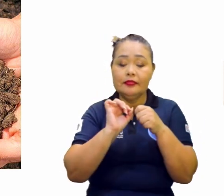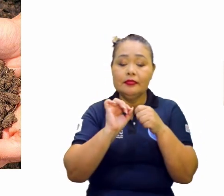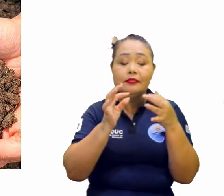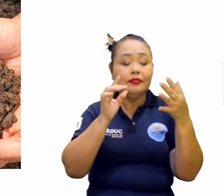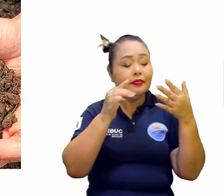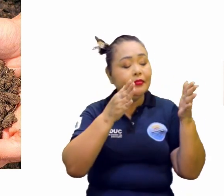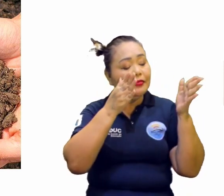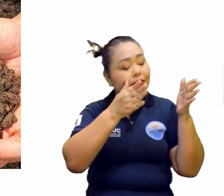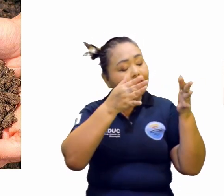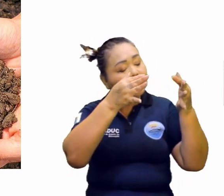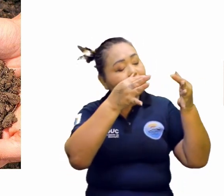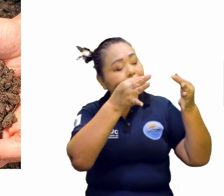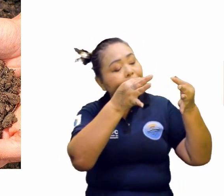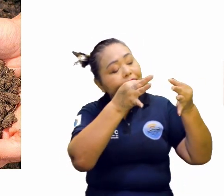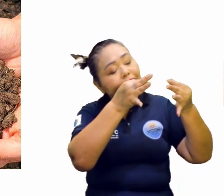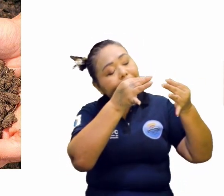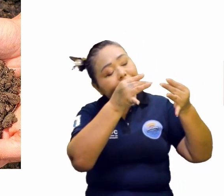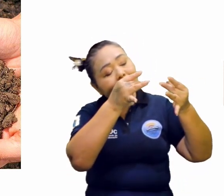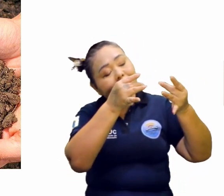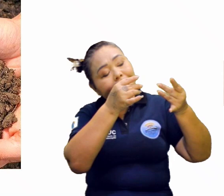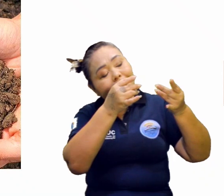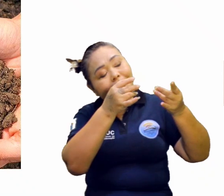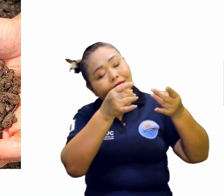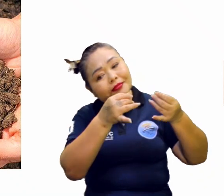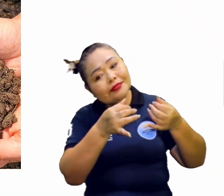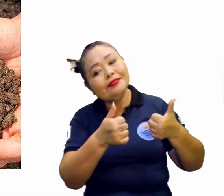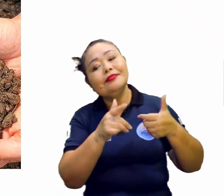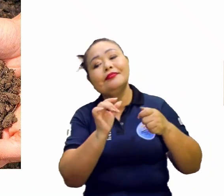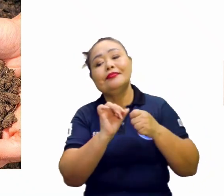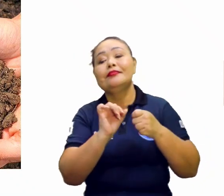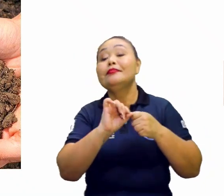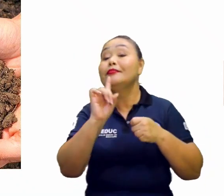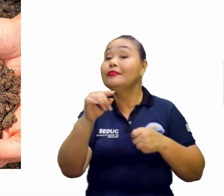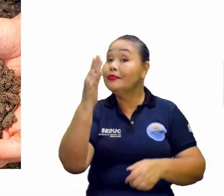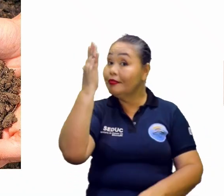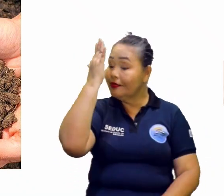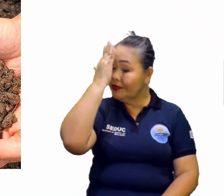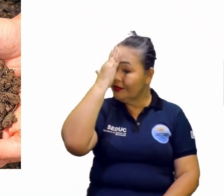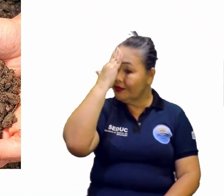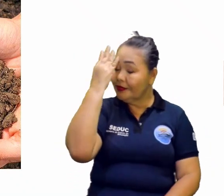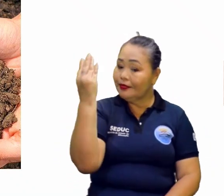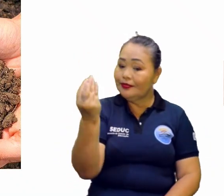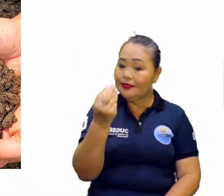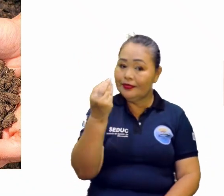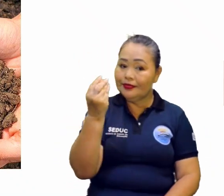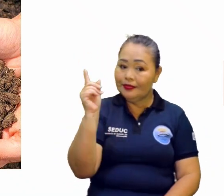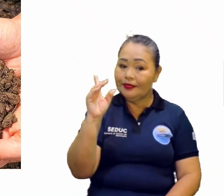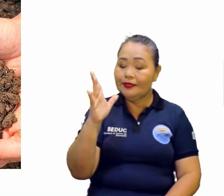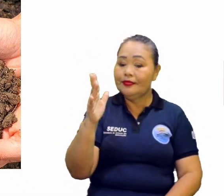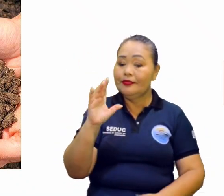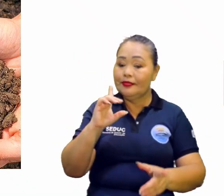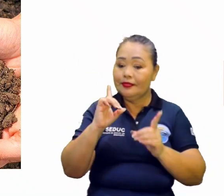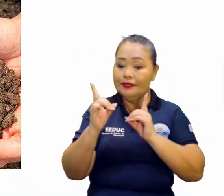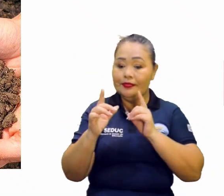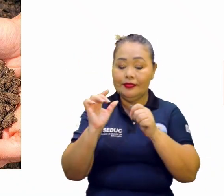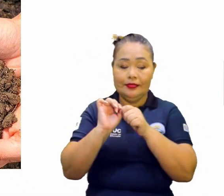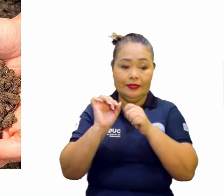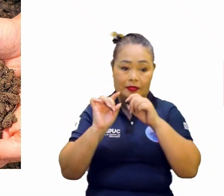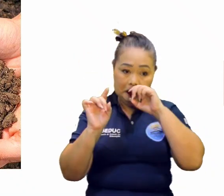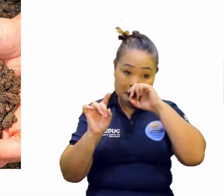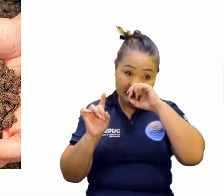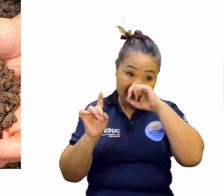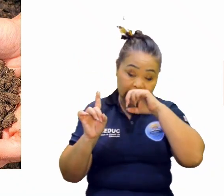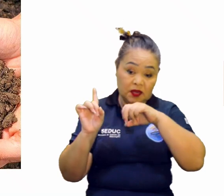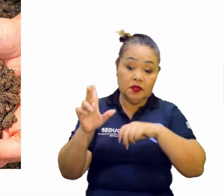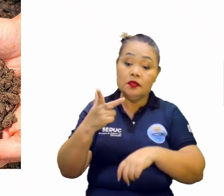detalhadamente esse processo, muitos realmente entenderam, compreenderam como é que funciona essa dinâmica, né? Que a gente sempre destacou